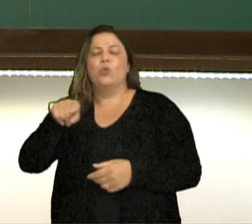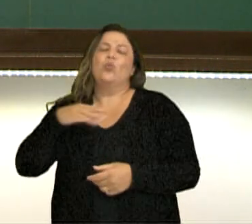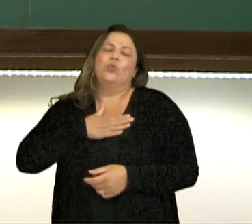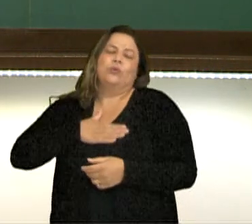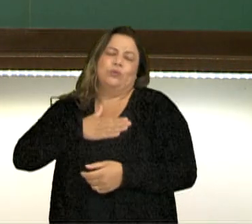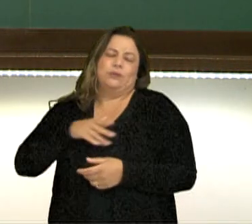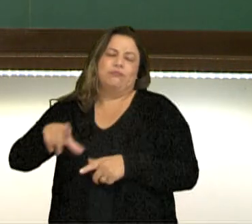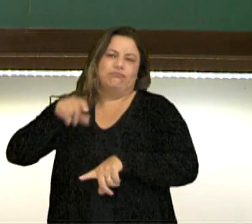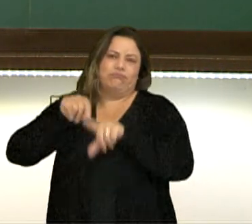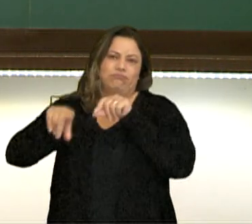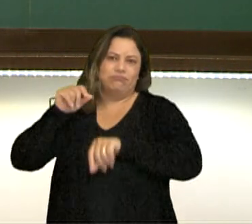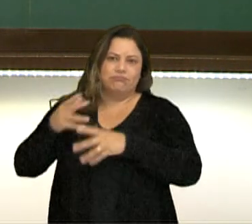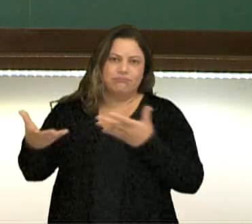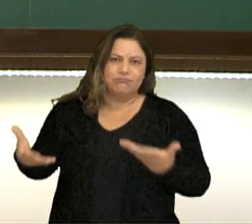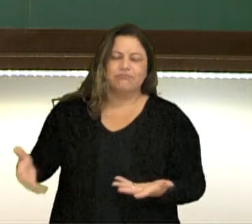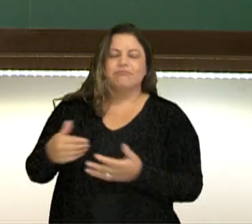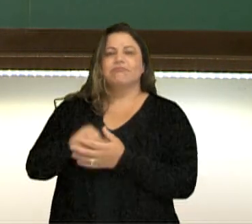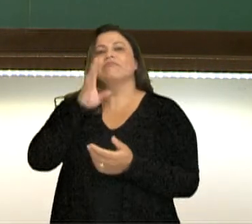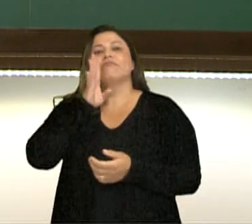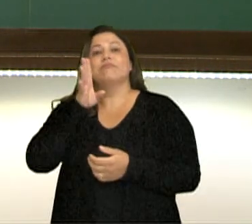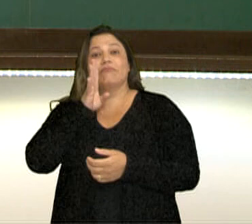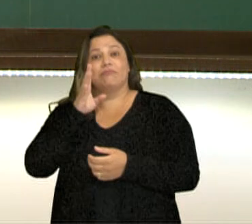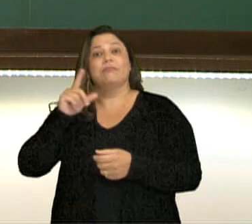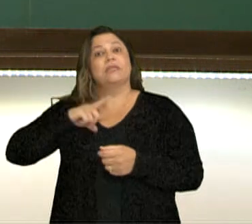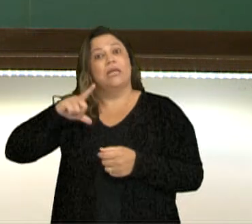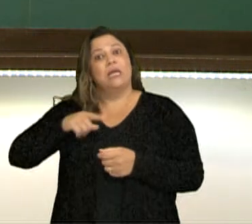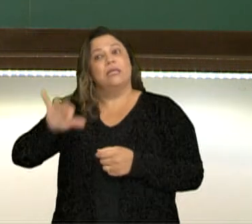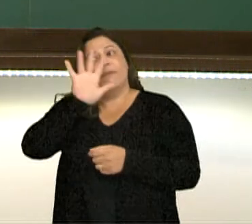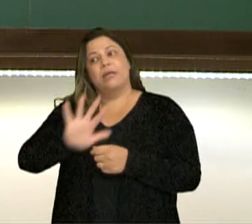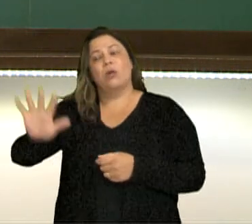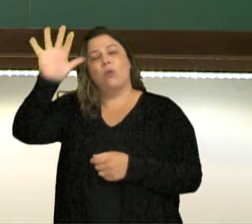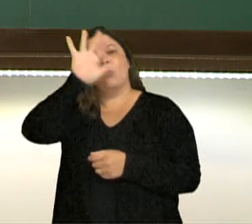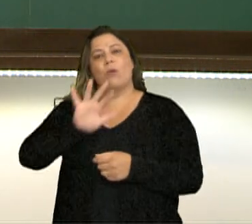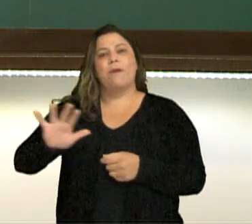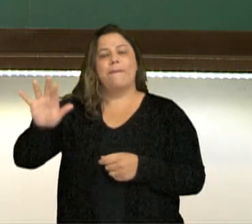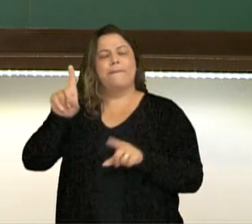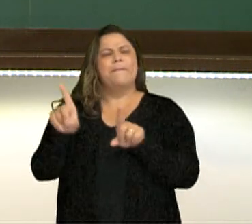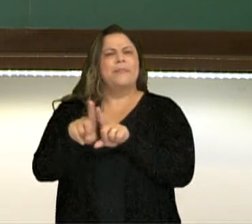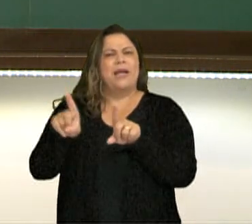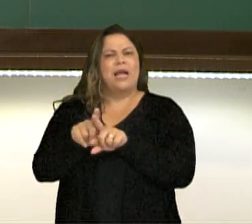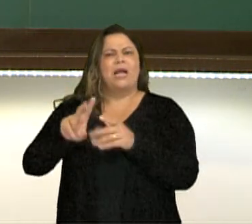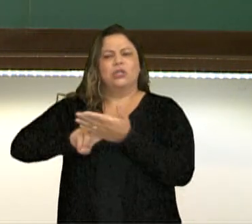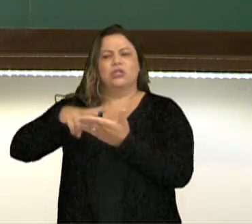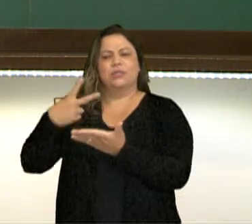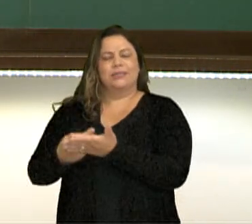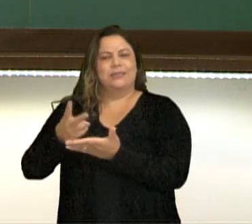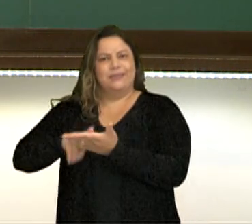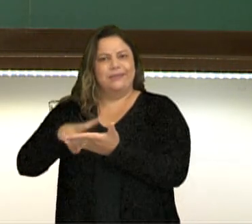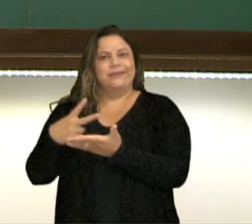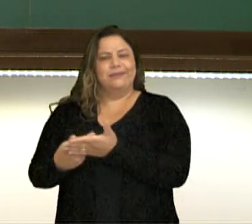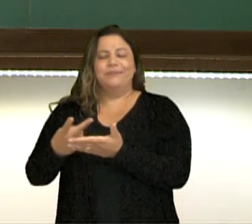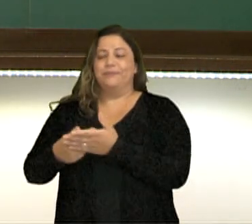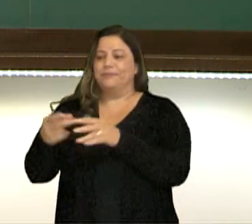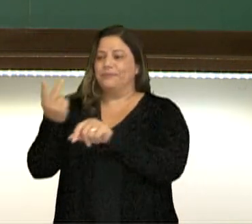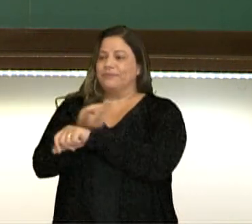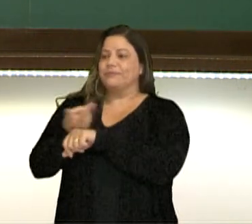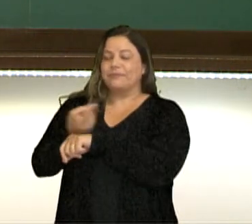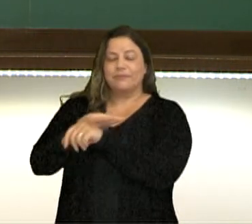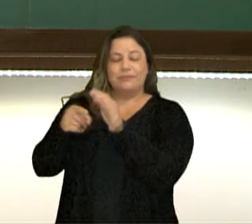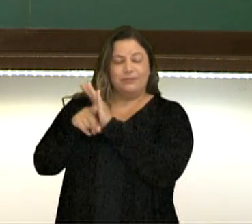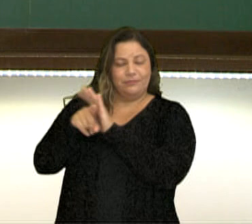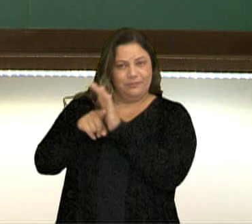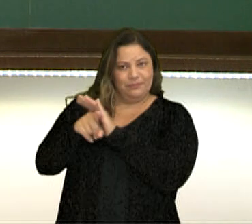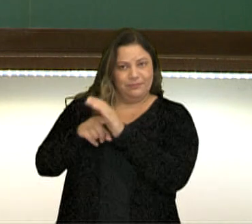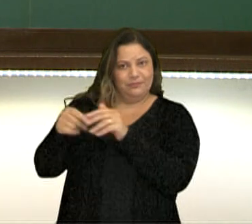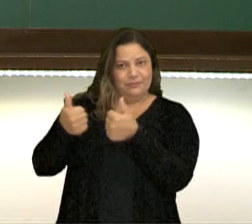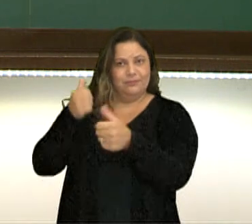goste, veja o que fica mais legal. Tem dicionário ilustrativo, que tem a imagenzinha e a tradução. Então, vai procurando, vai vasculhando e